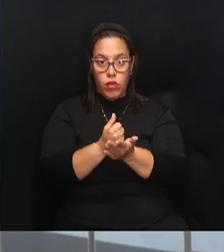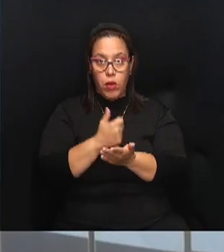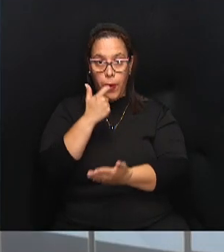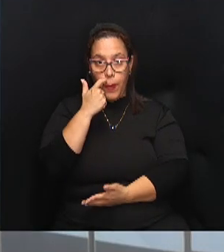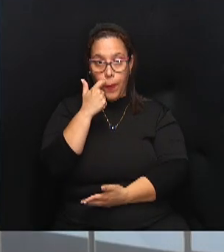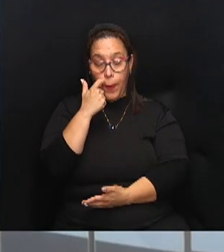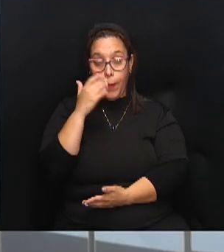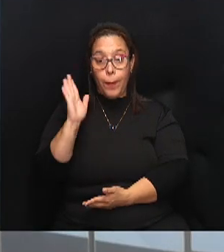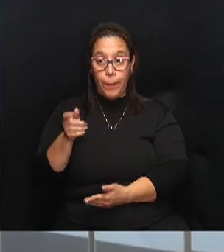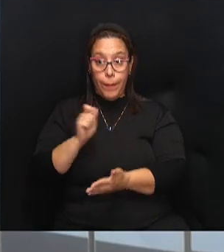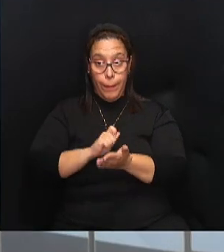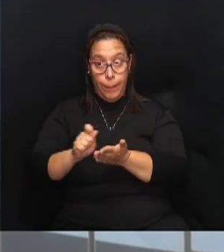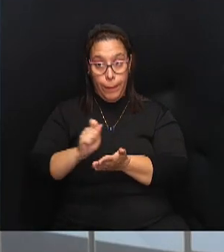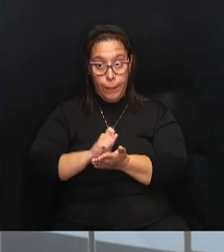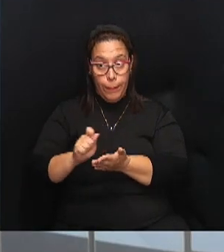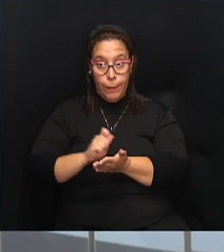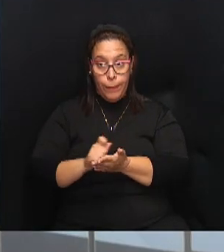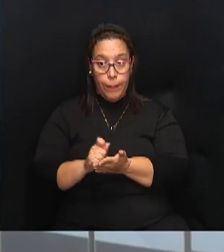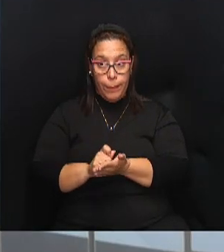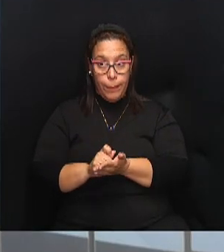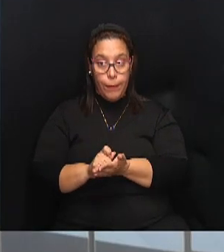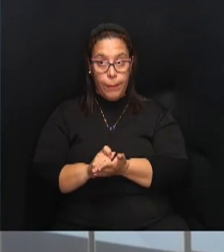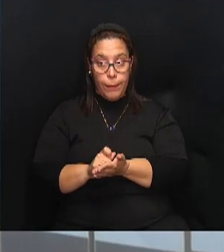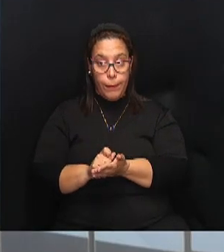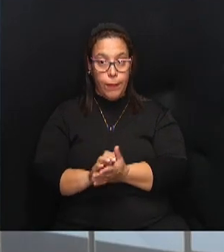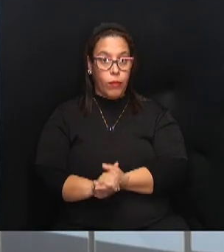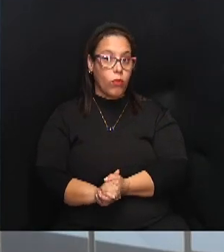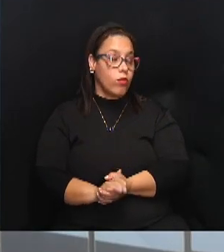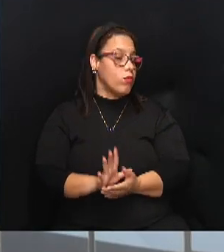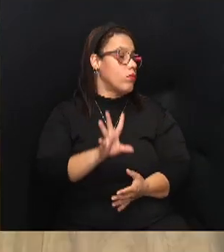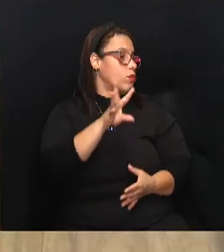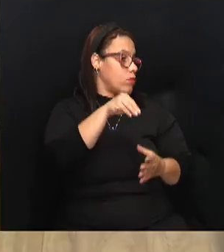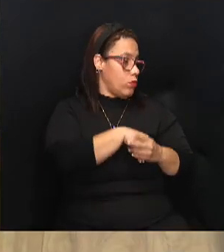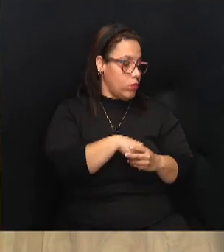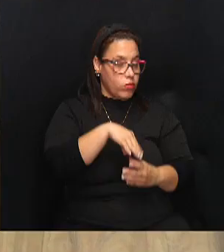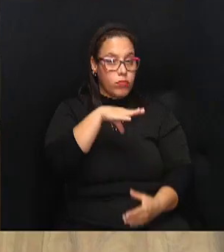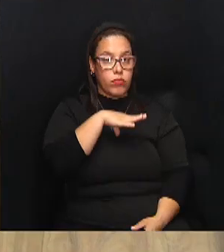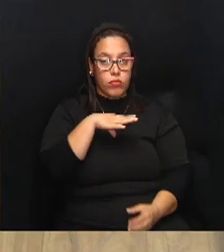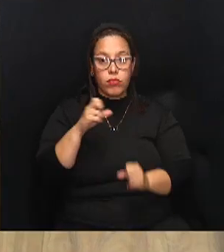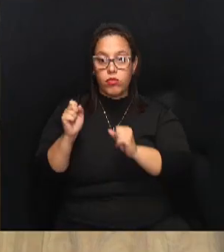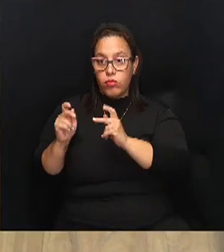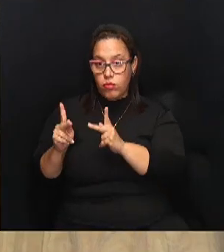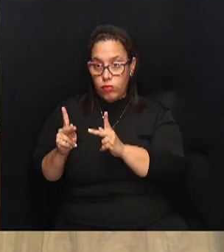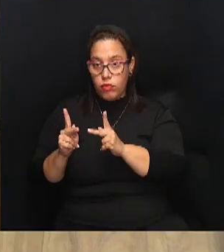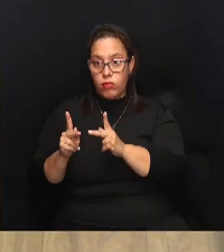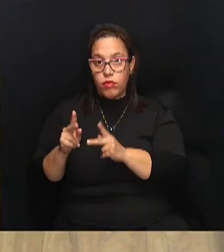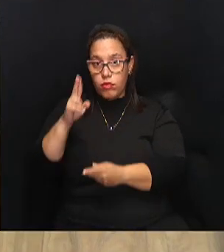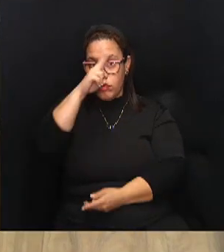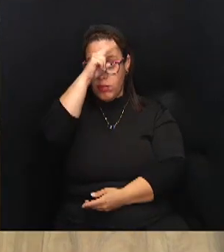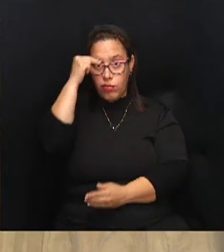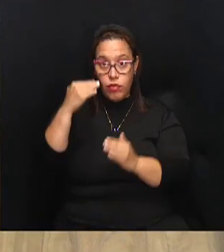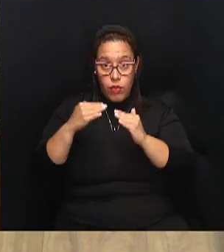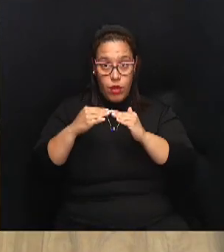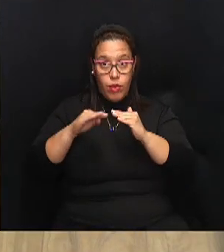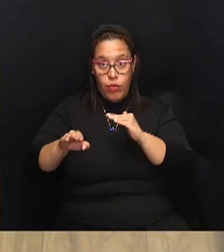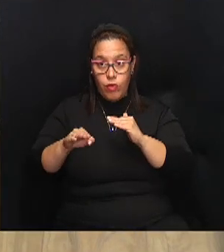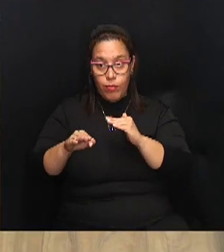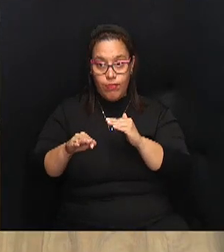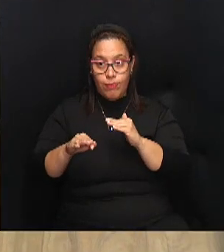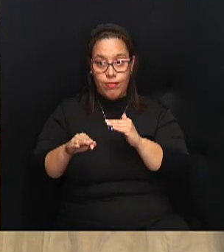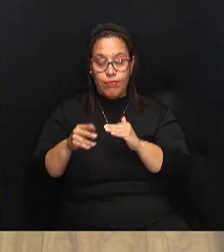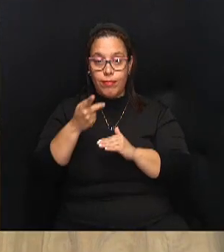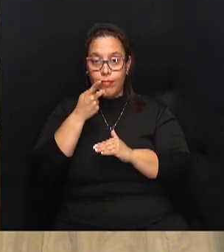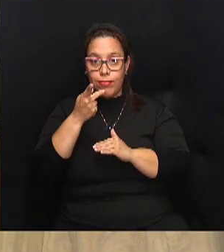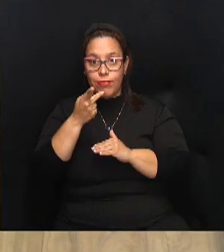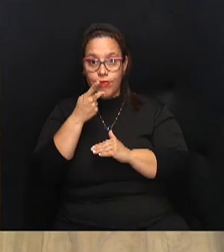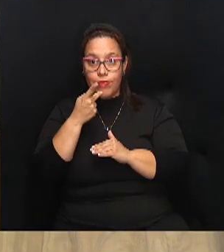essa autuação. Então esses recursos ficariam dentro do município. O que eu e o Nick a gente não concorda é aquela fala, né,